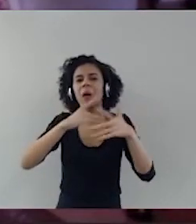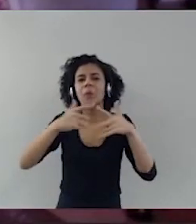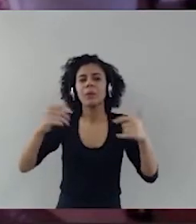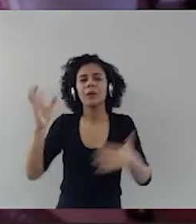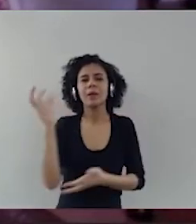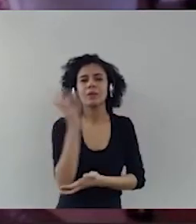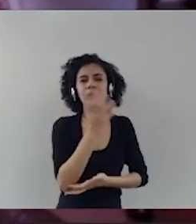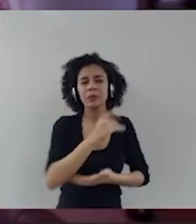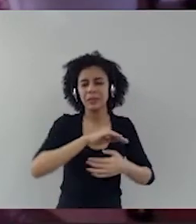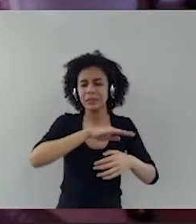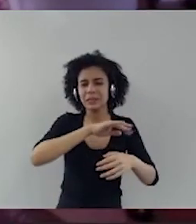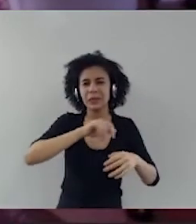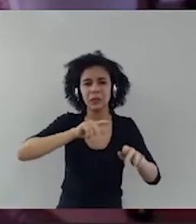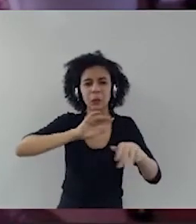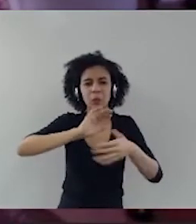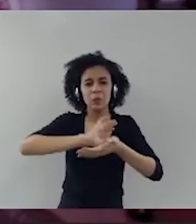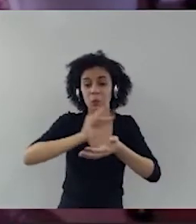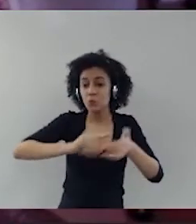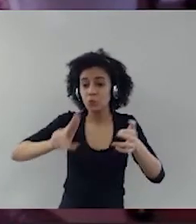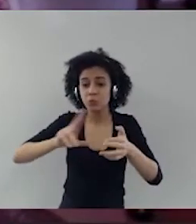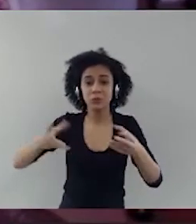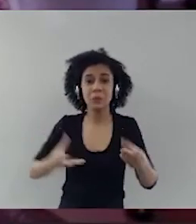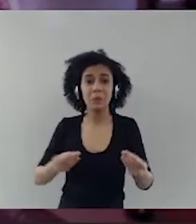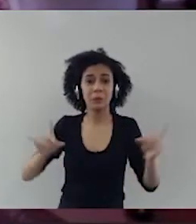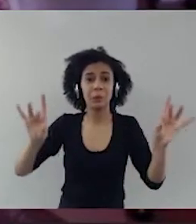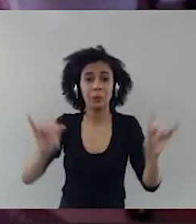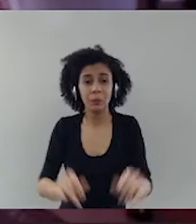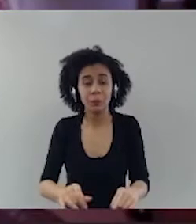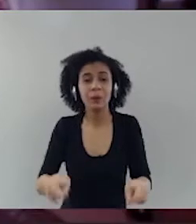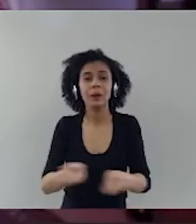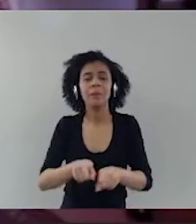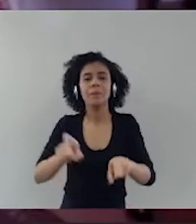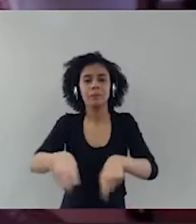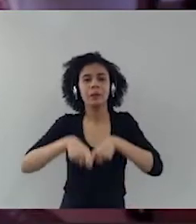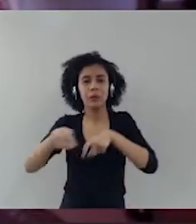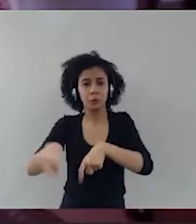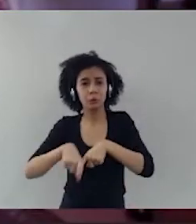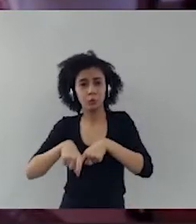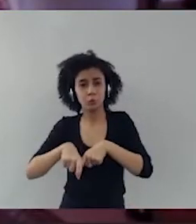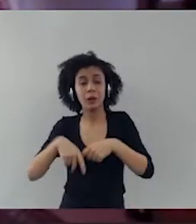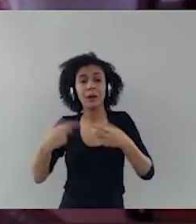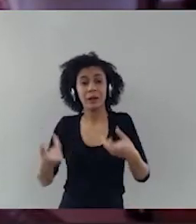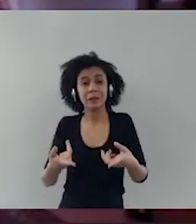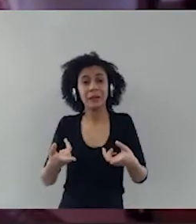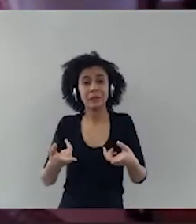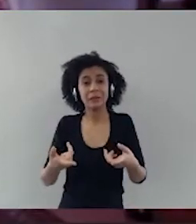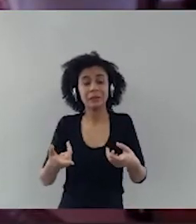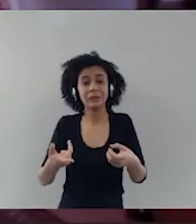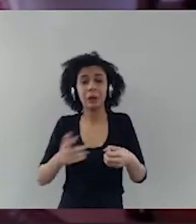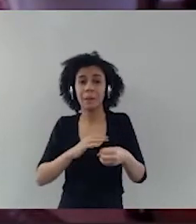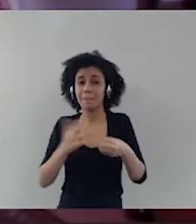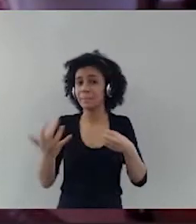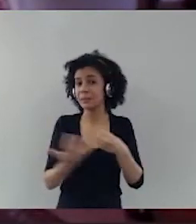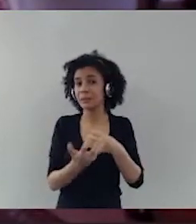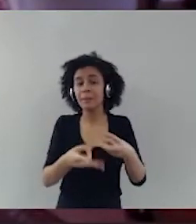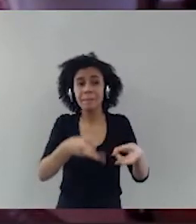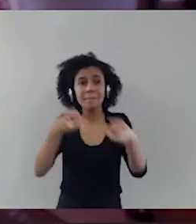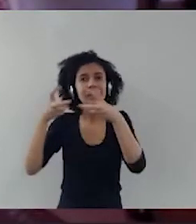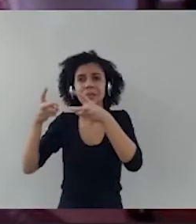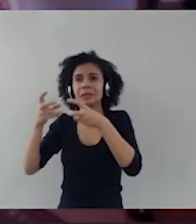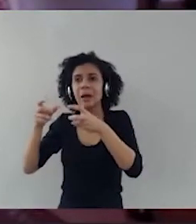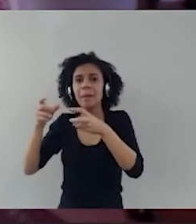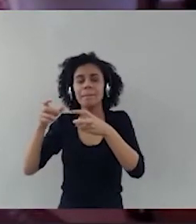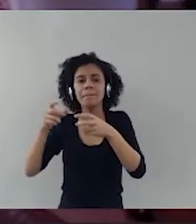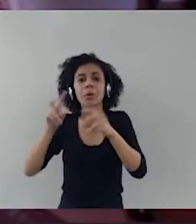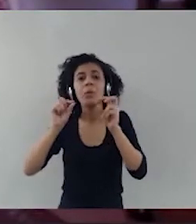novas práticas de agricultura. A pandemia tem agravado desigualdades socioeconômicas há muito existentes nas